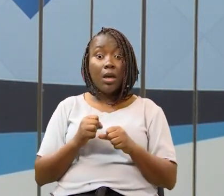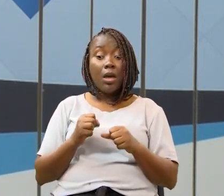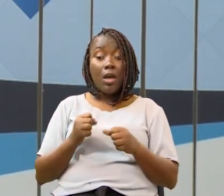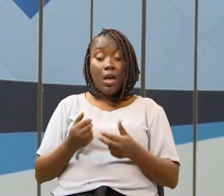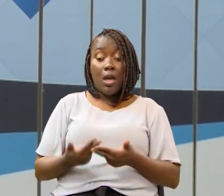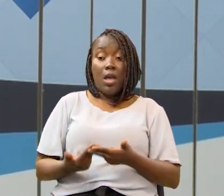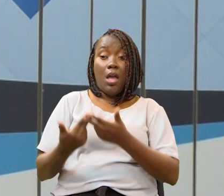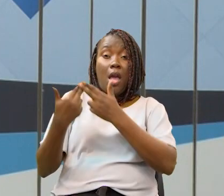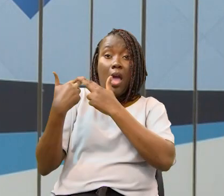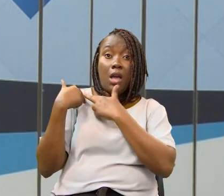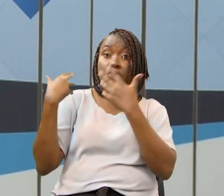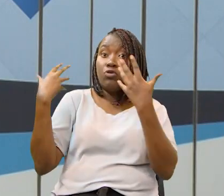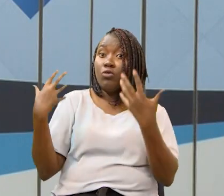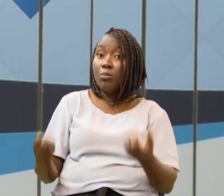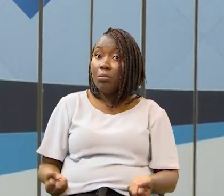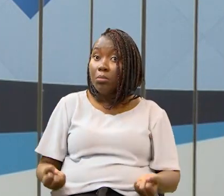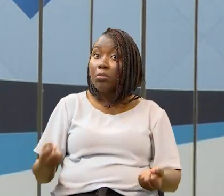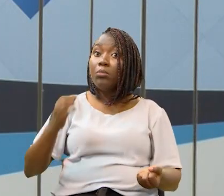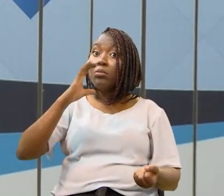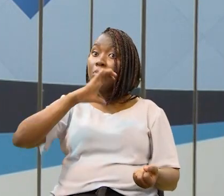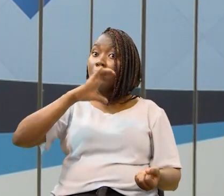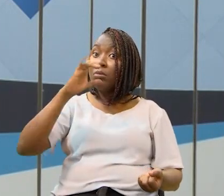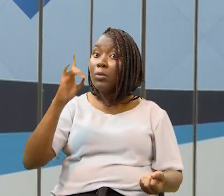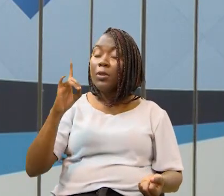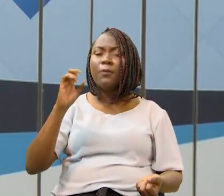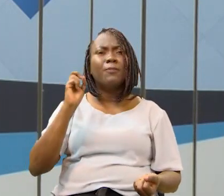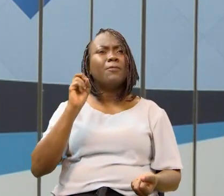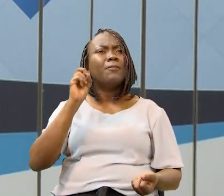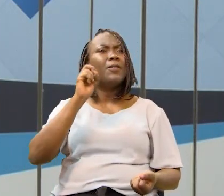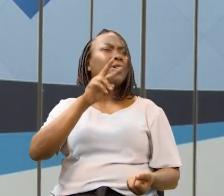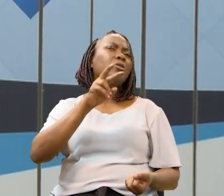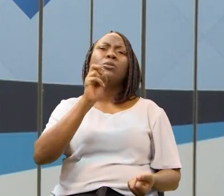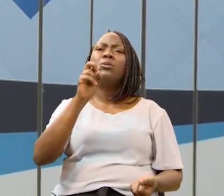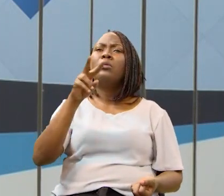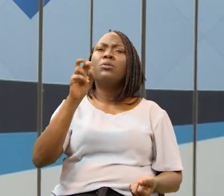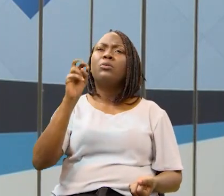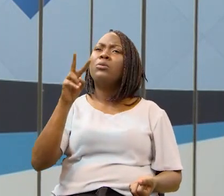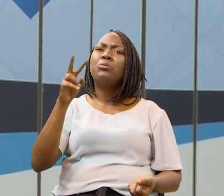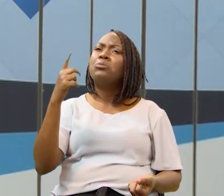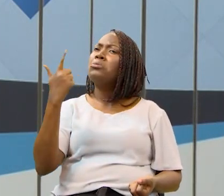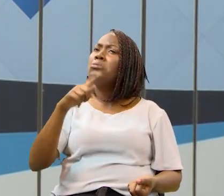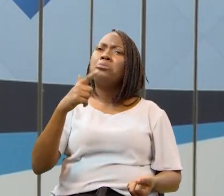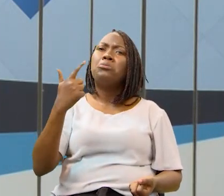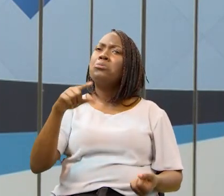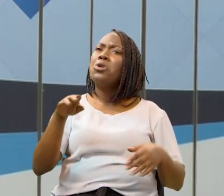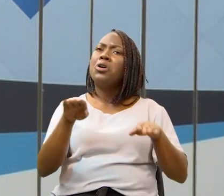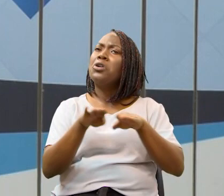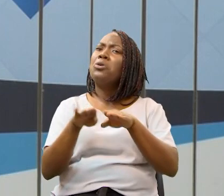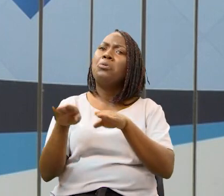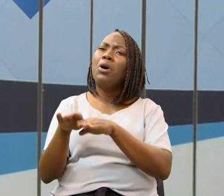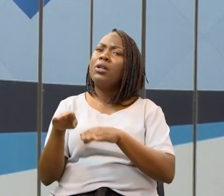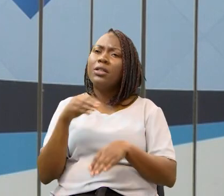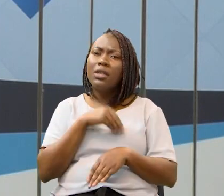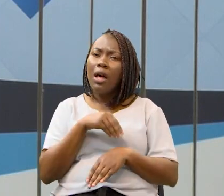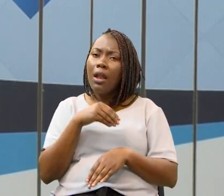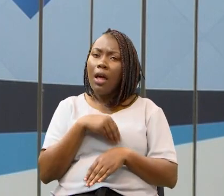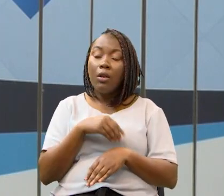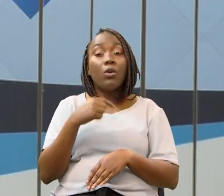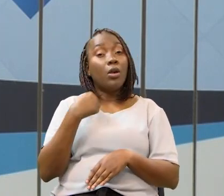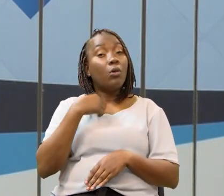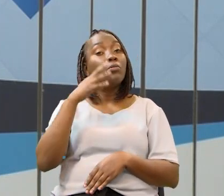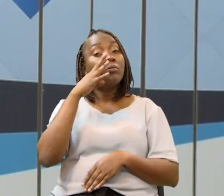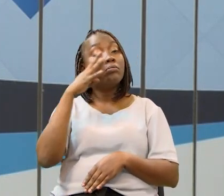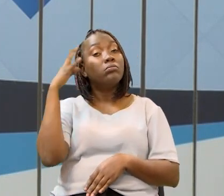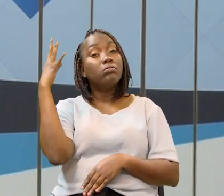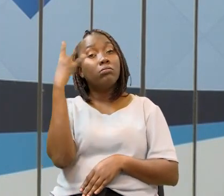ali a função de uma coordenação e que eu estou vendo que não está em igualdade esse salário,